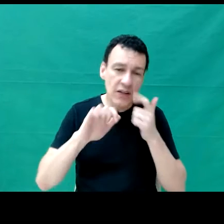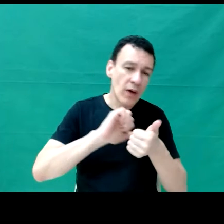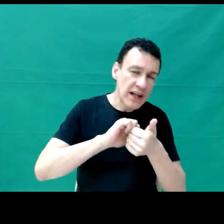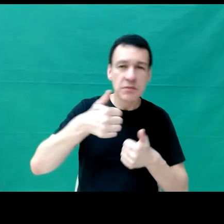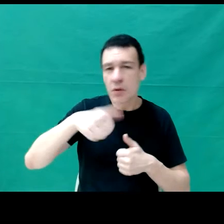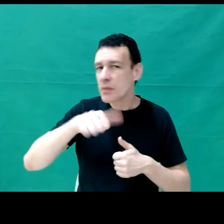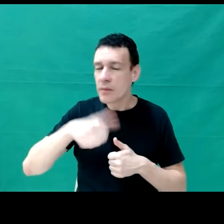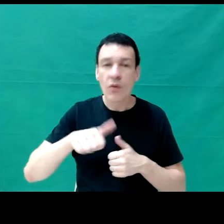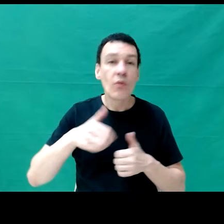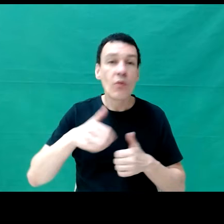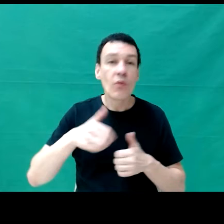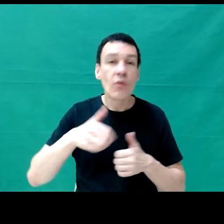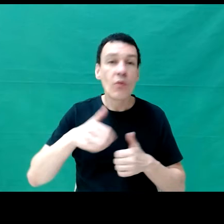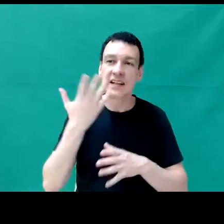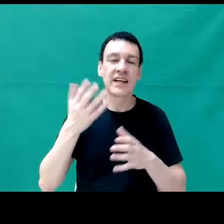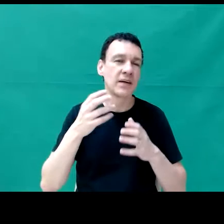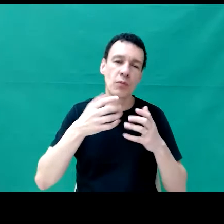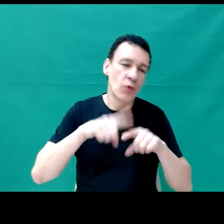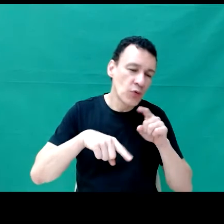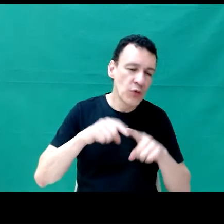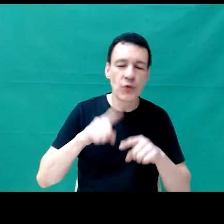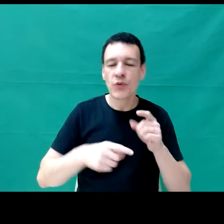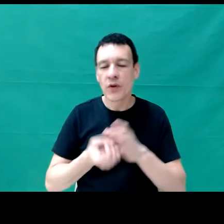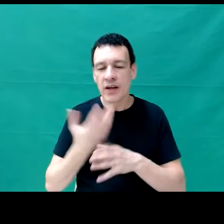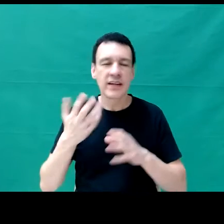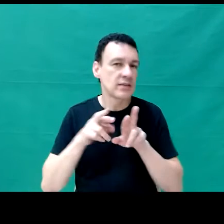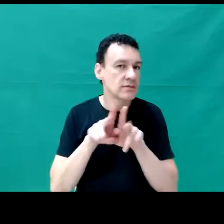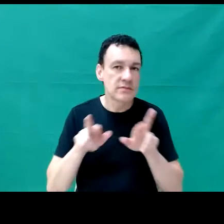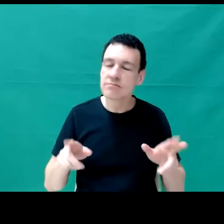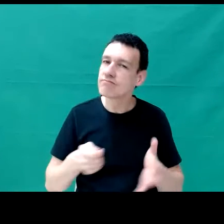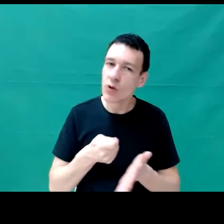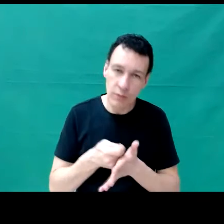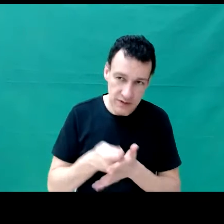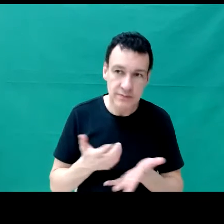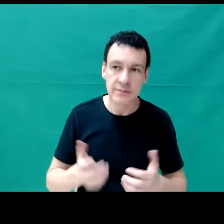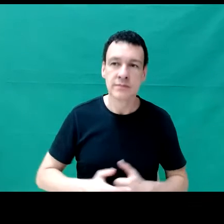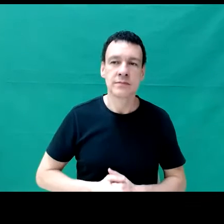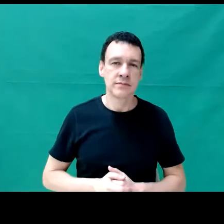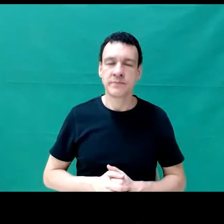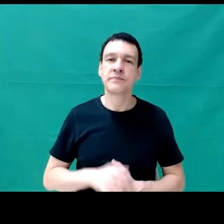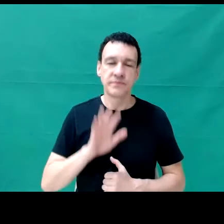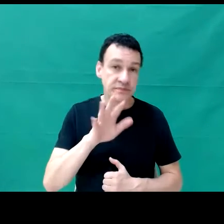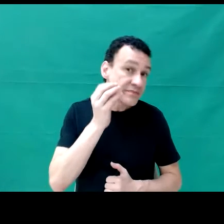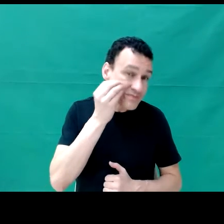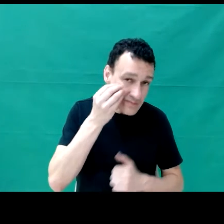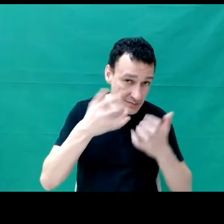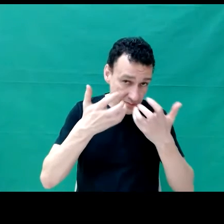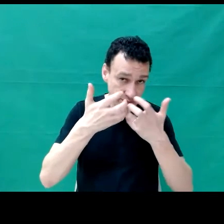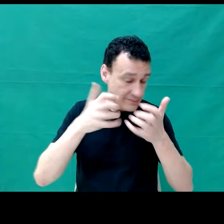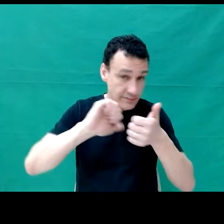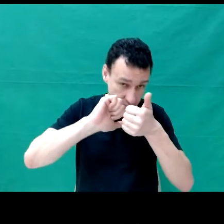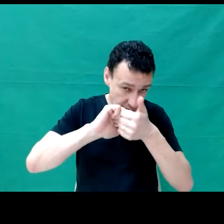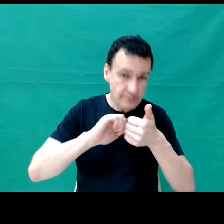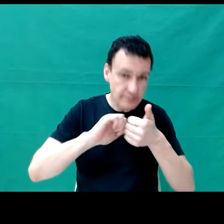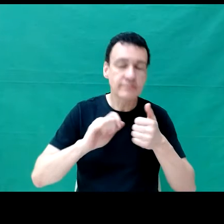mais, sempre vai estar falando dessa palavra qualidade. E os testes em qualidade podem ser separados em testes manuais, né, que eu vou dar um